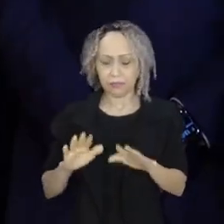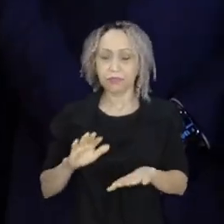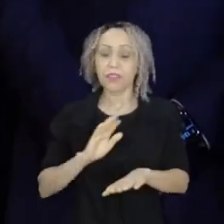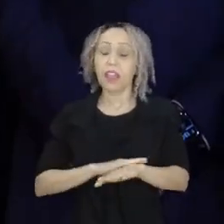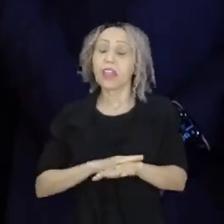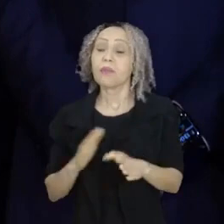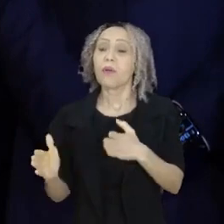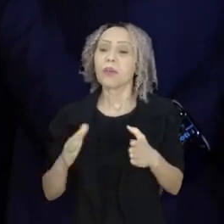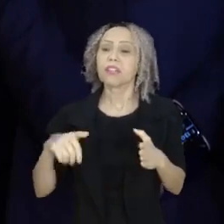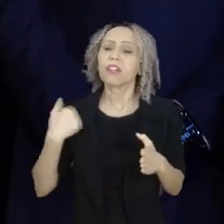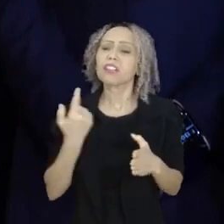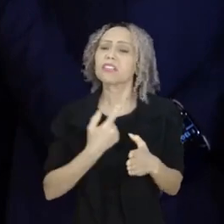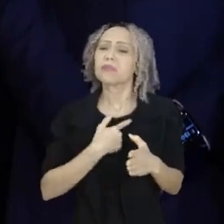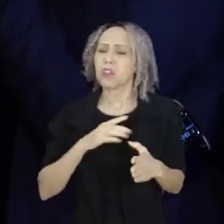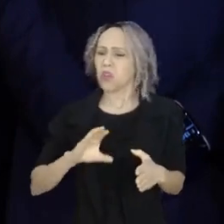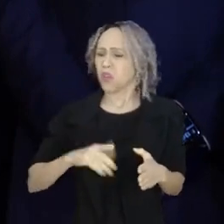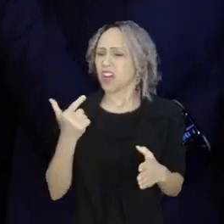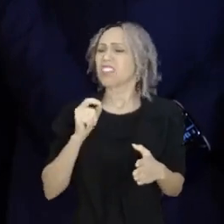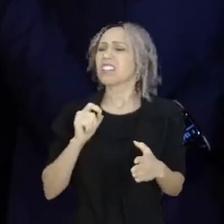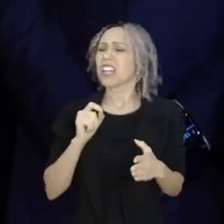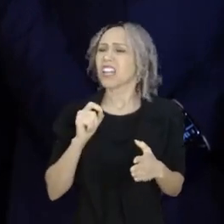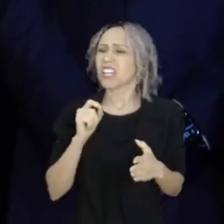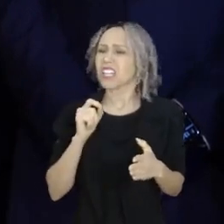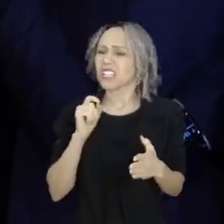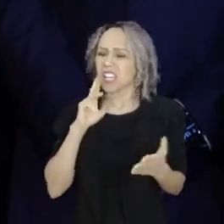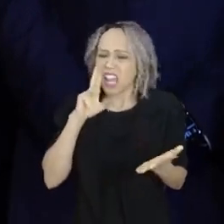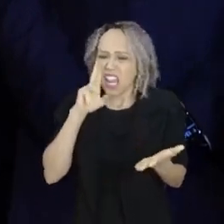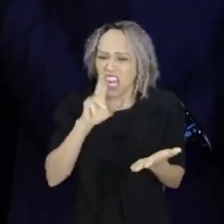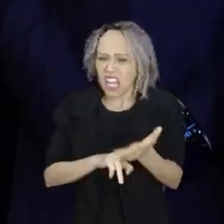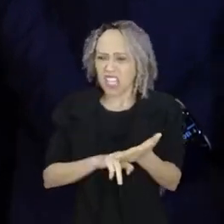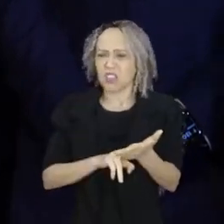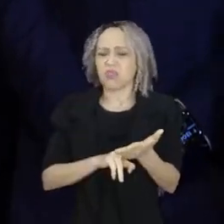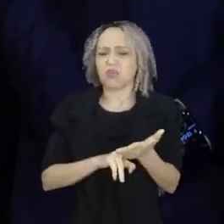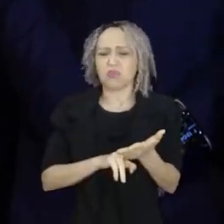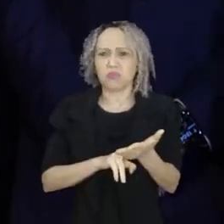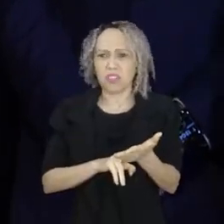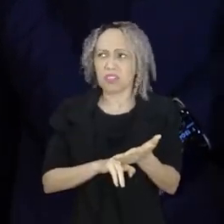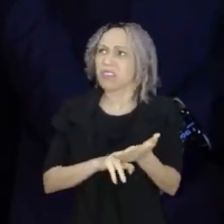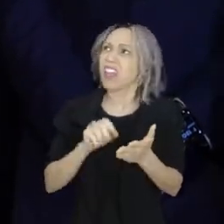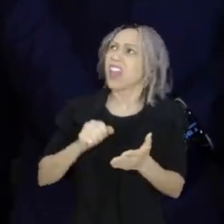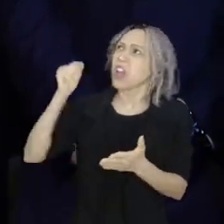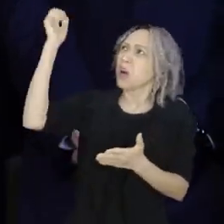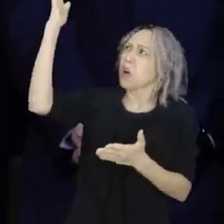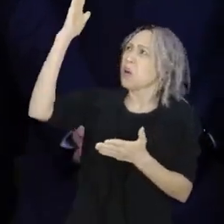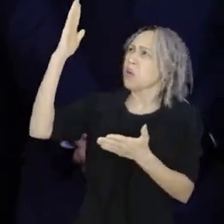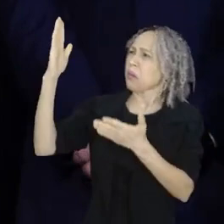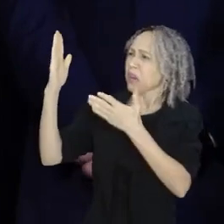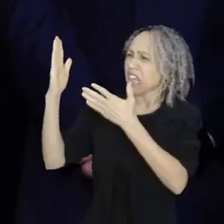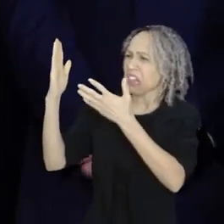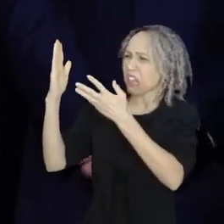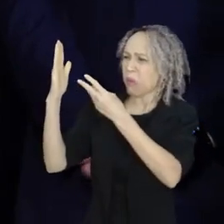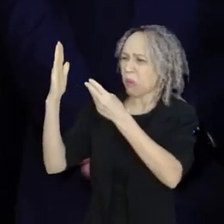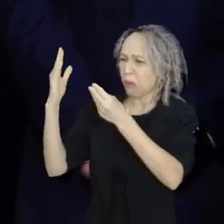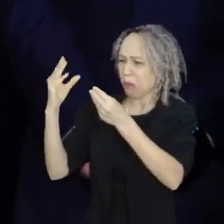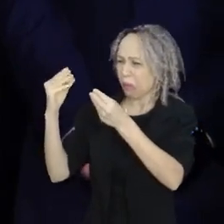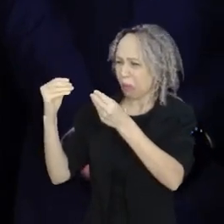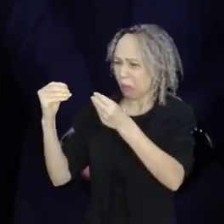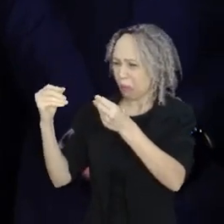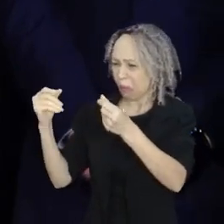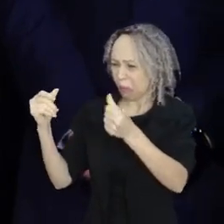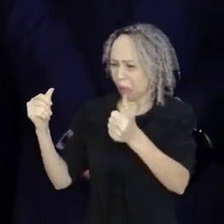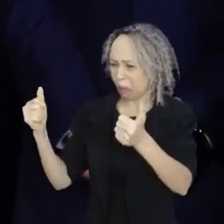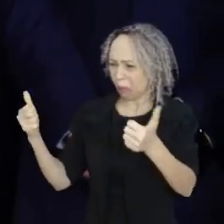o Brasil numa situação extremamente delicada. Um Brasil que foi destruído em muitas das coisas que